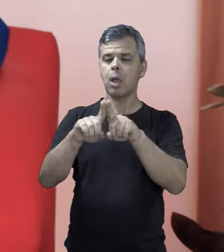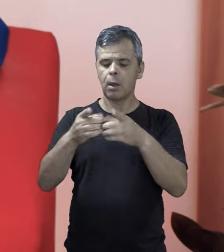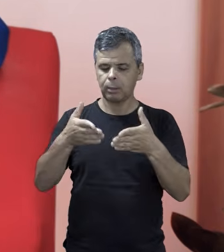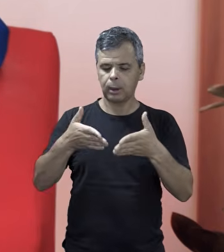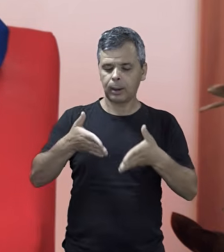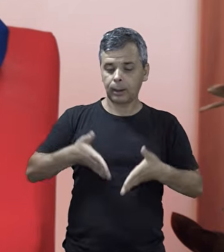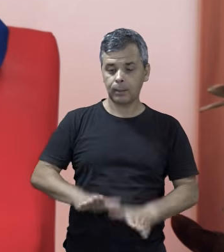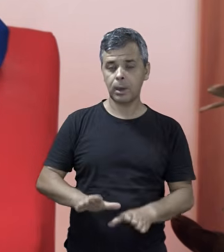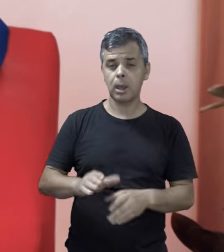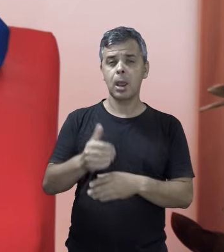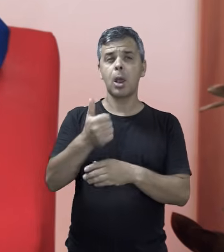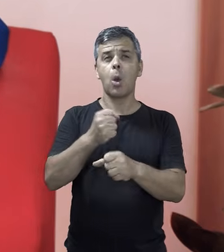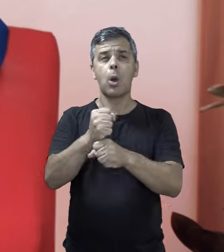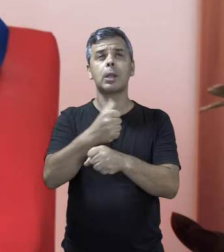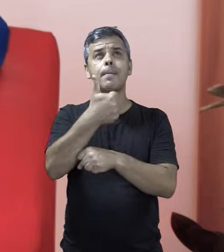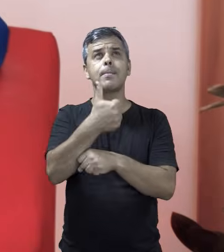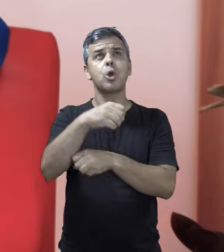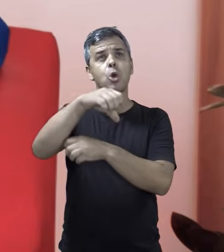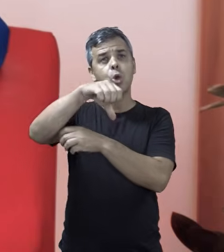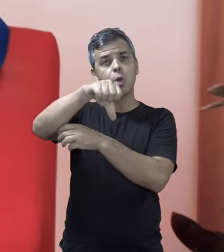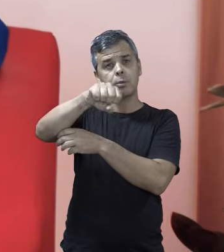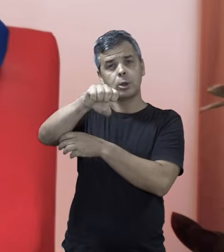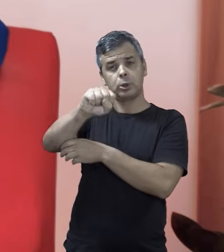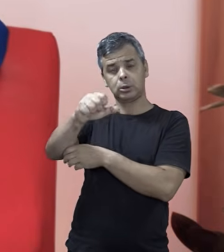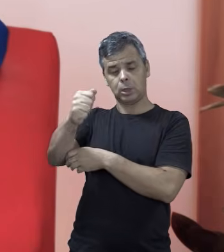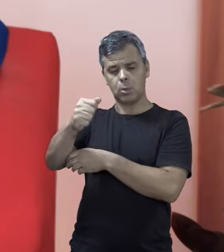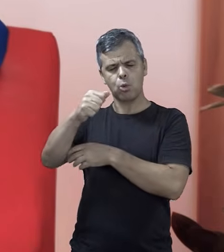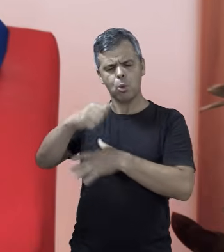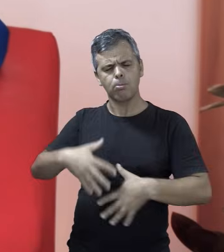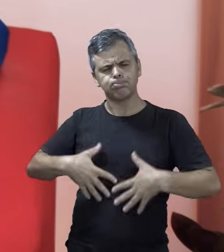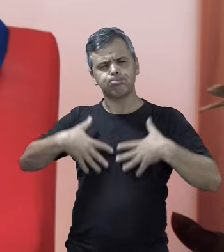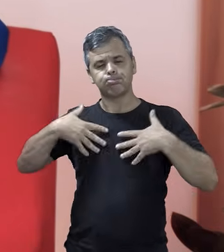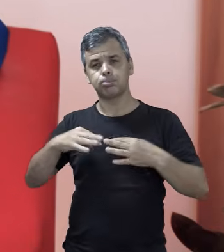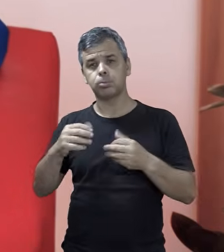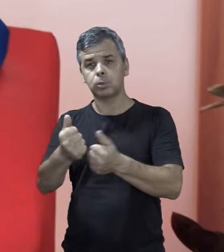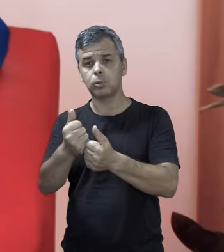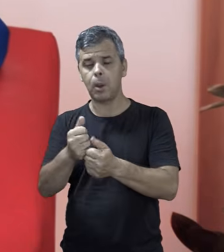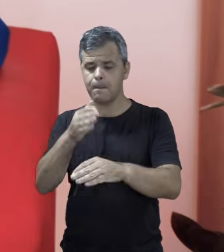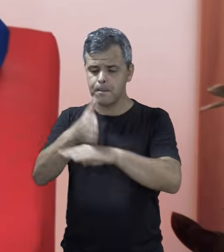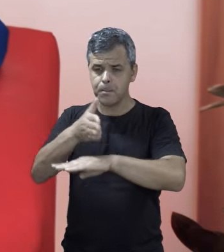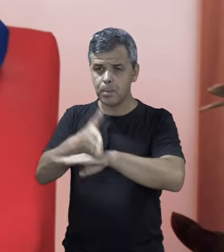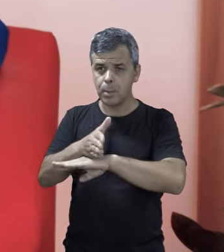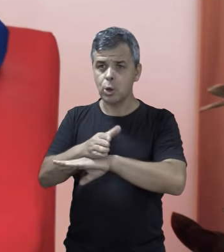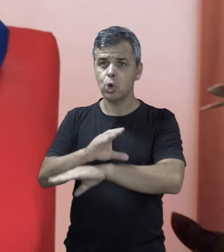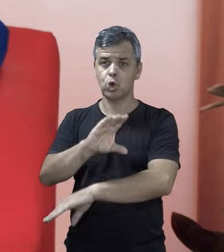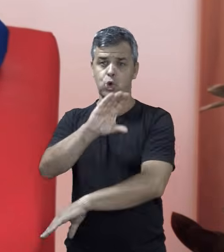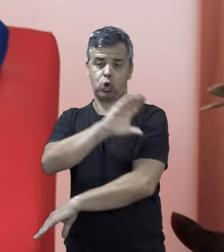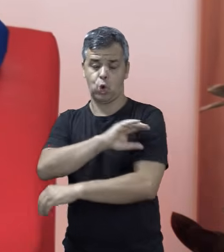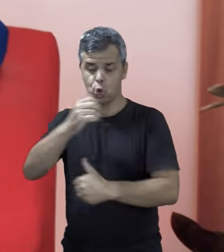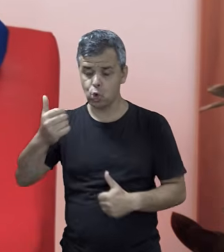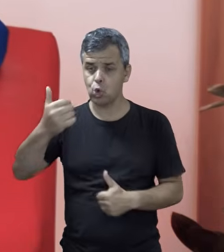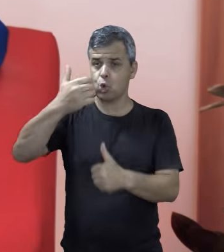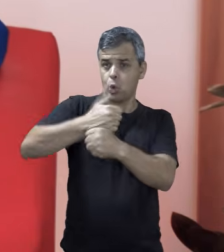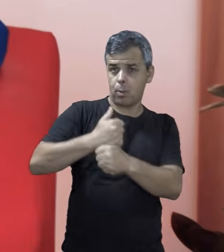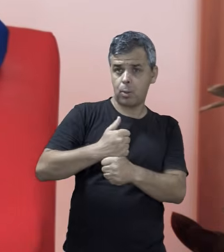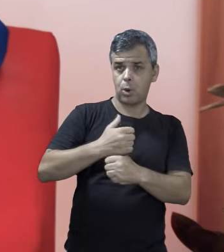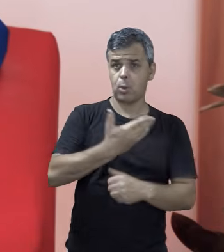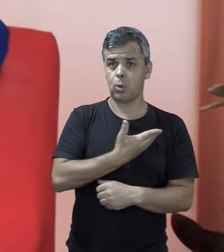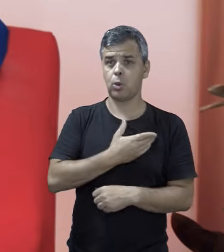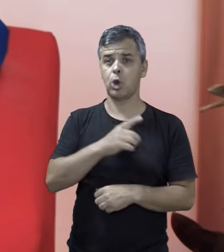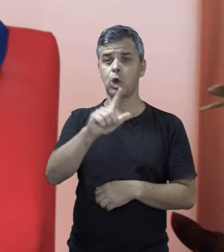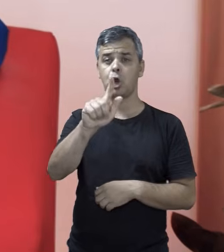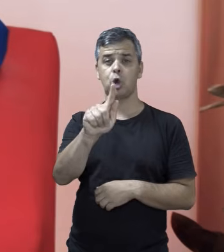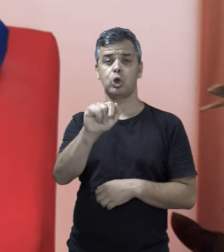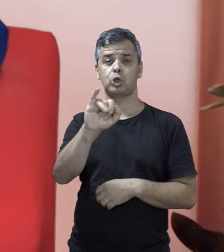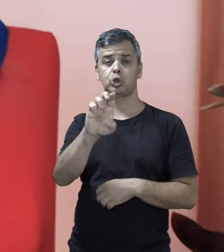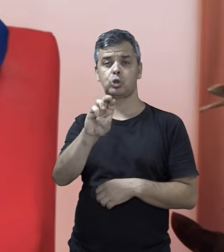que era em 87. Então, eu estou muito honrada de participar desse grupo de subcoordenadores, coordenado pelo companheiro Gilmar.